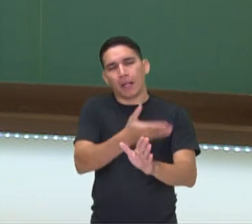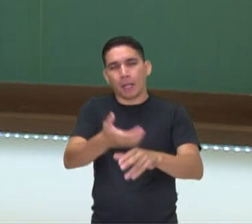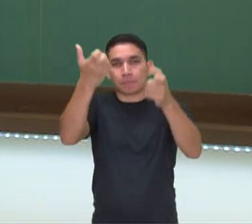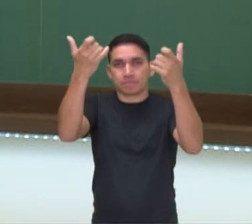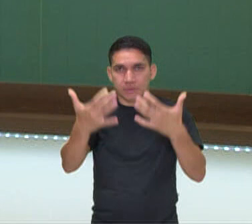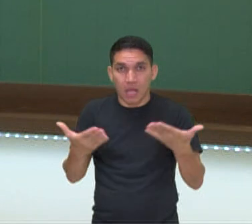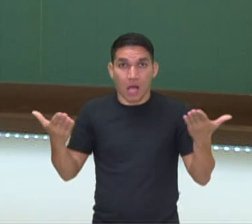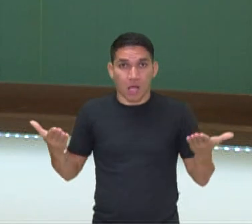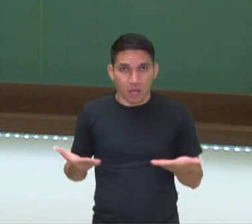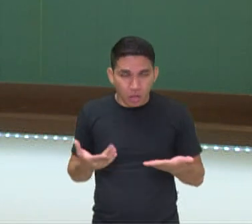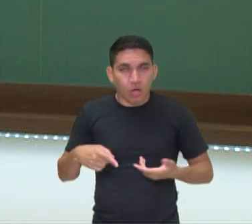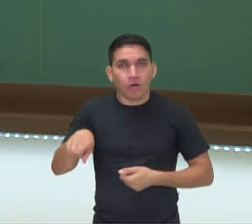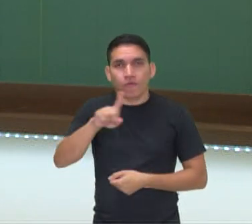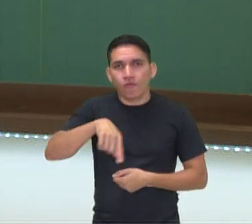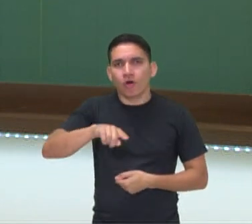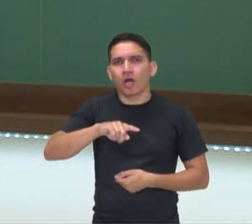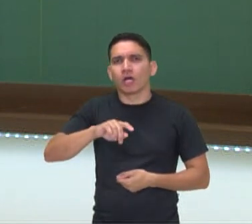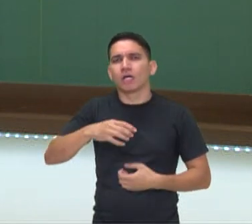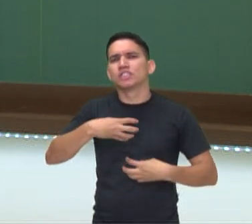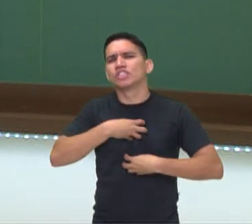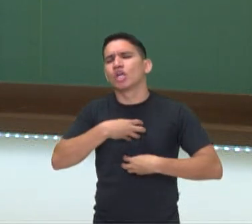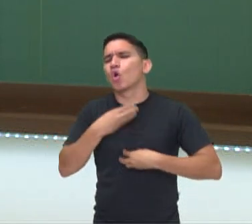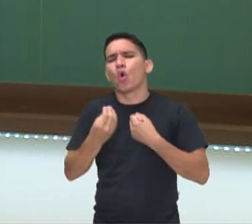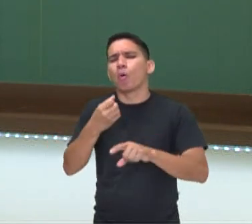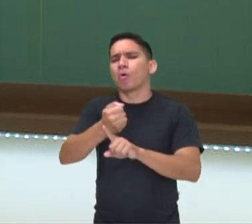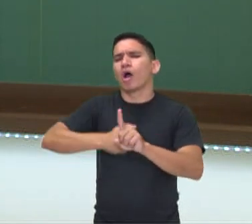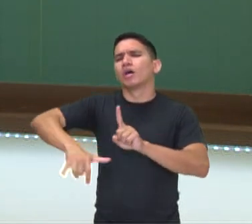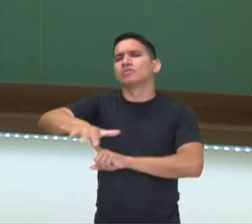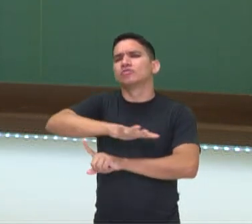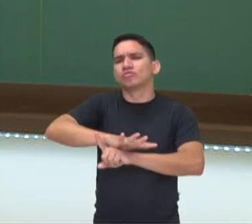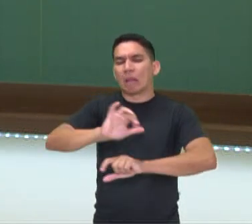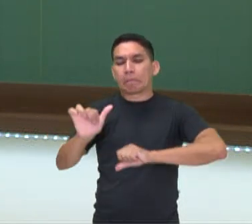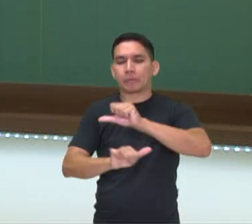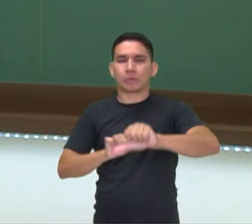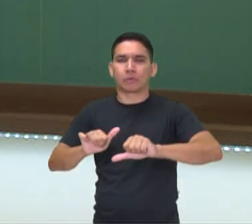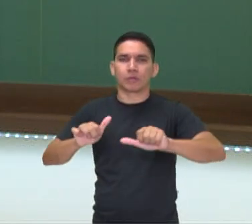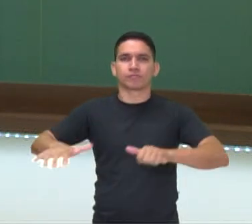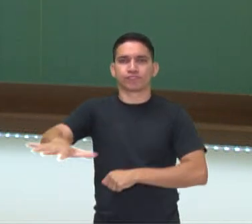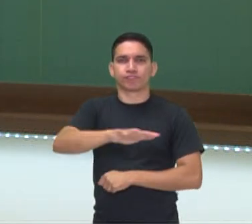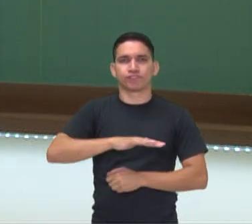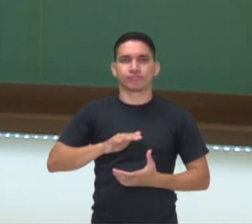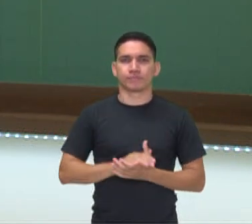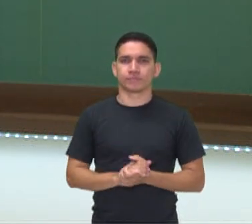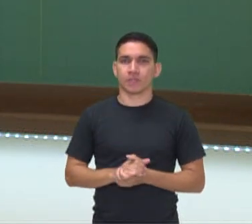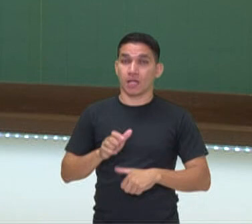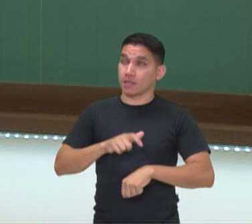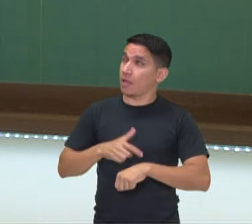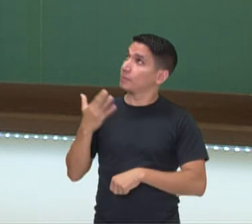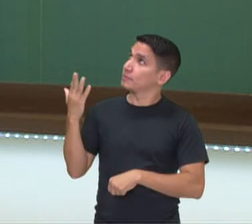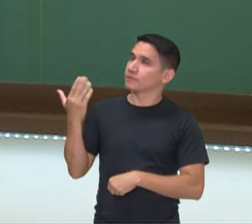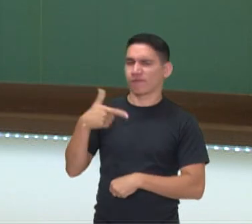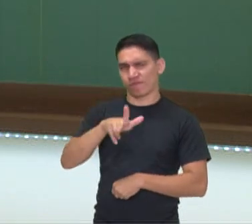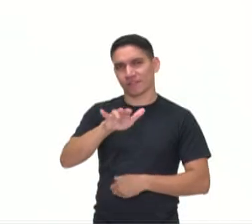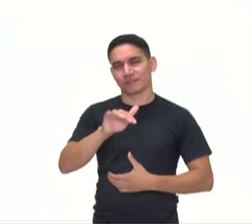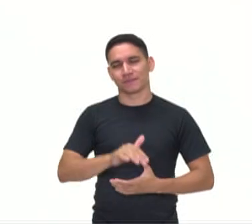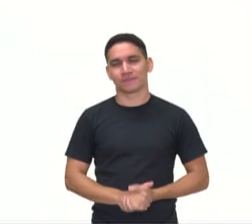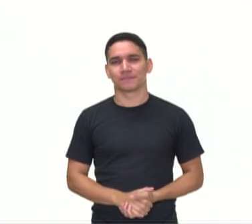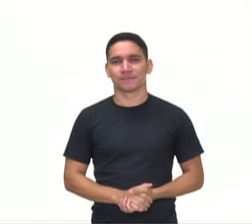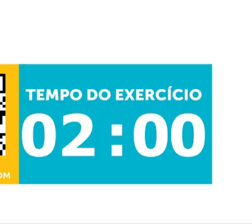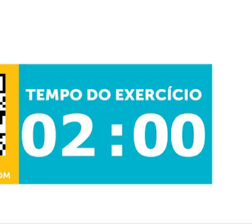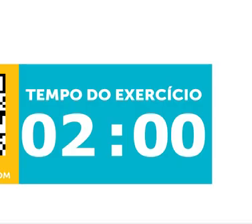até aqui, de que forma essa nossa sociedade de consumo ela transforma as paisagens. O tempo está na tela, vai lá!